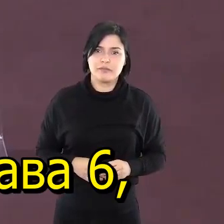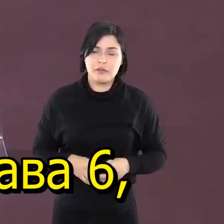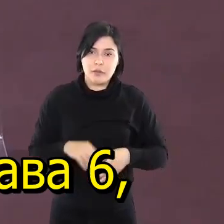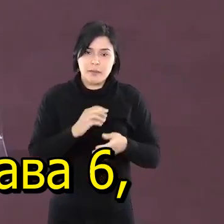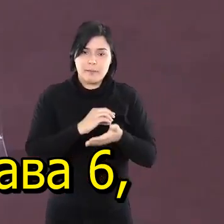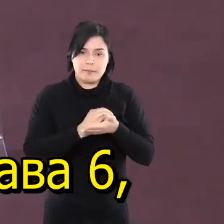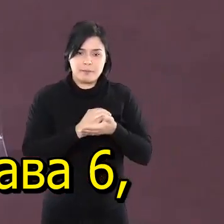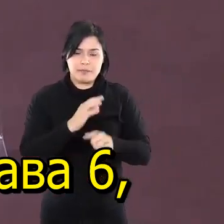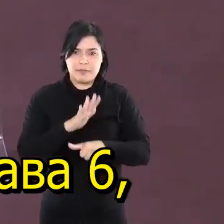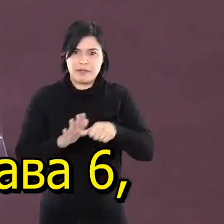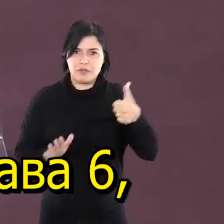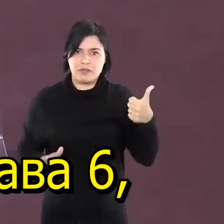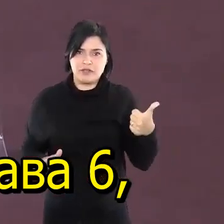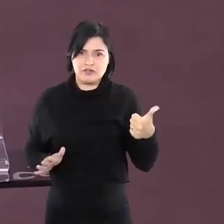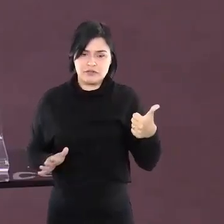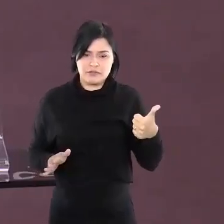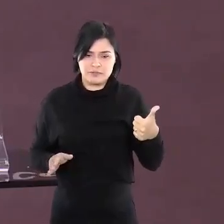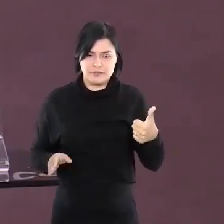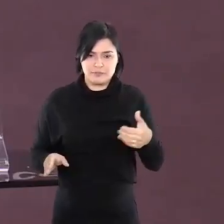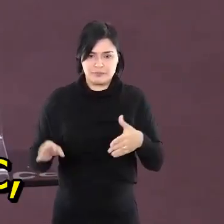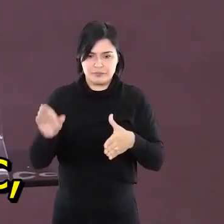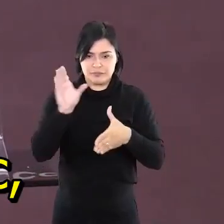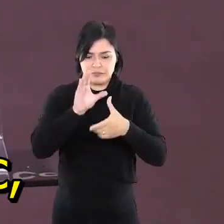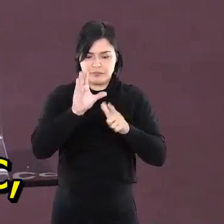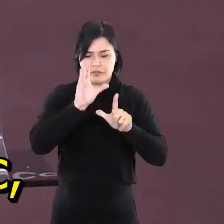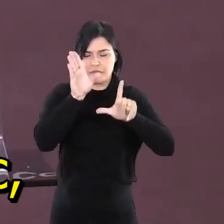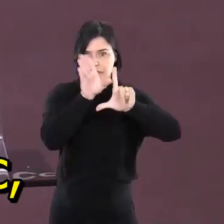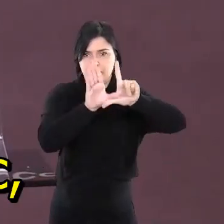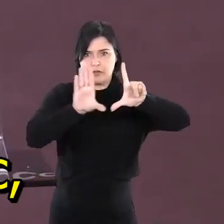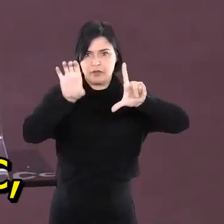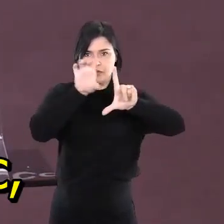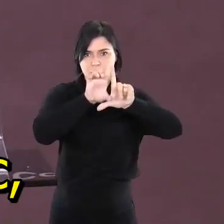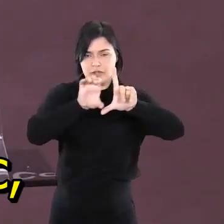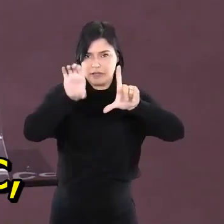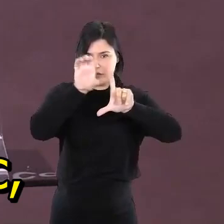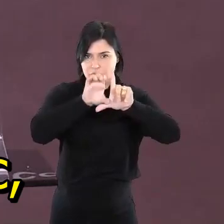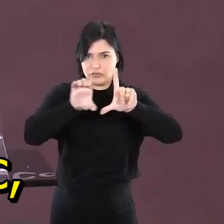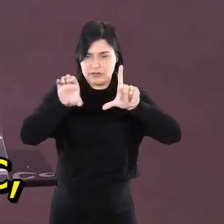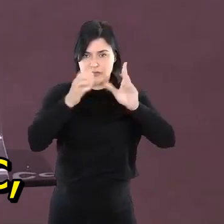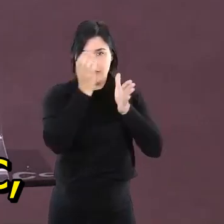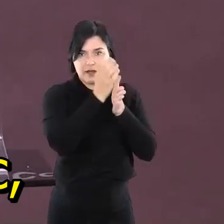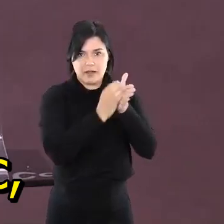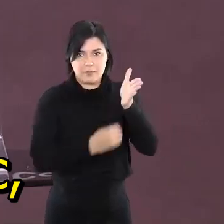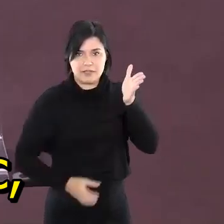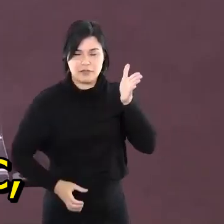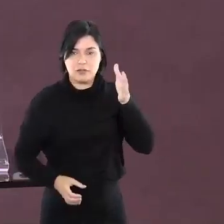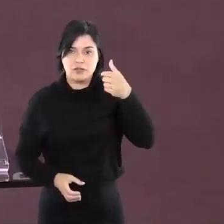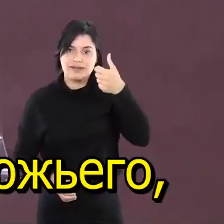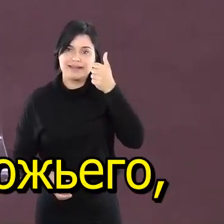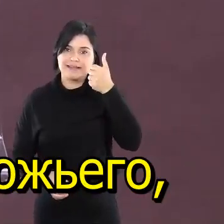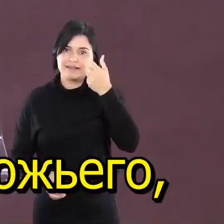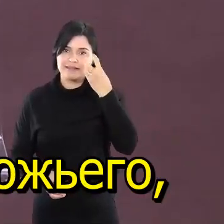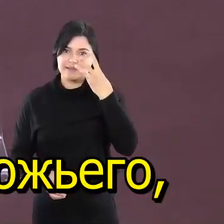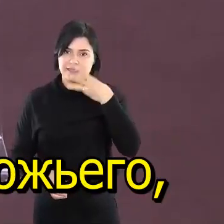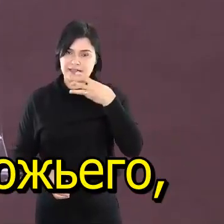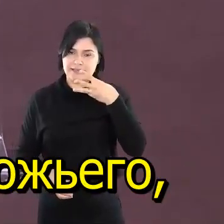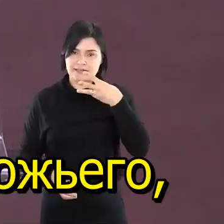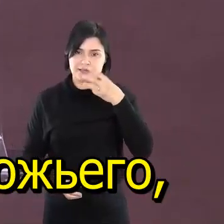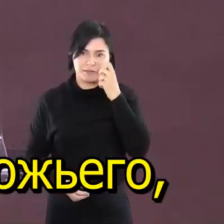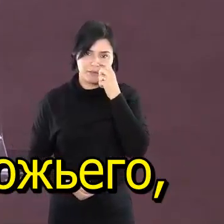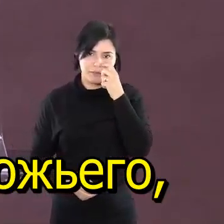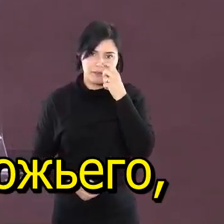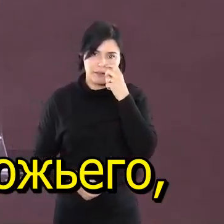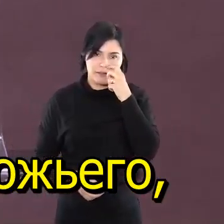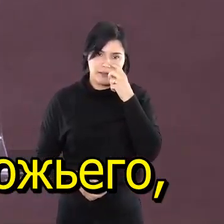Coríntios, capítulo 6. Você vai descobrir o que Paulo está nos ensinando, dando continuidade a